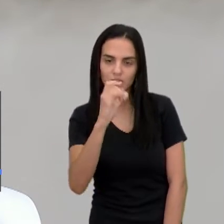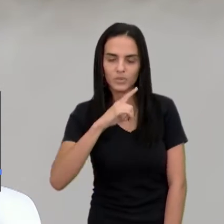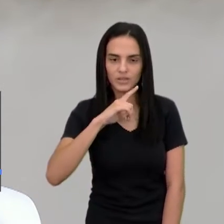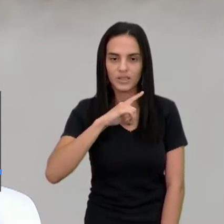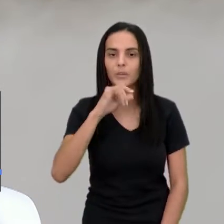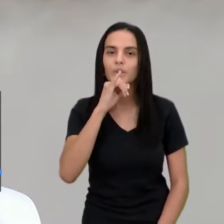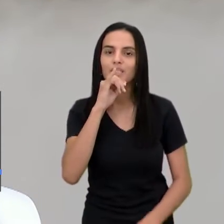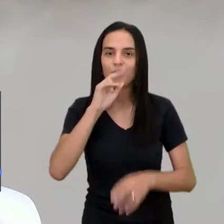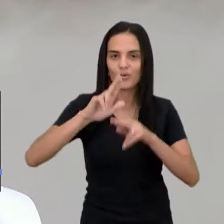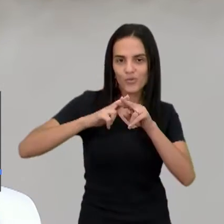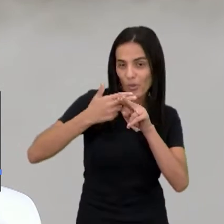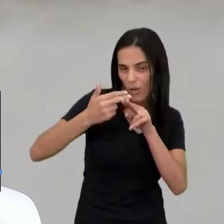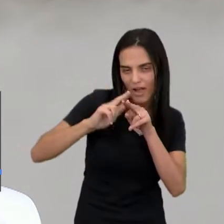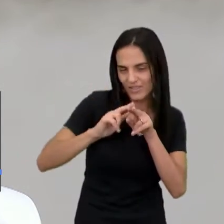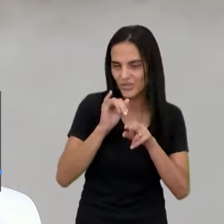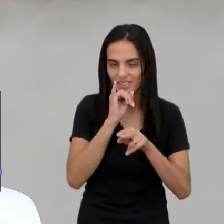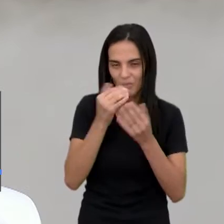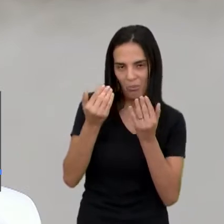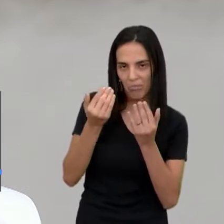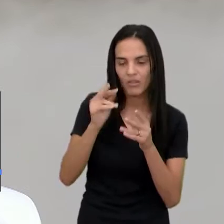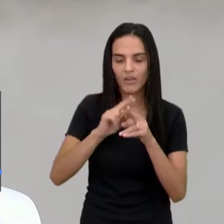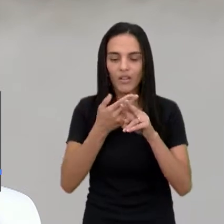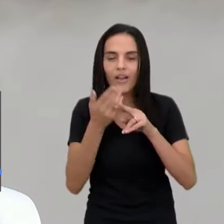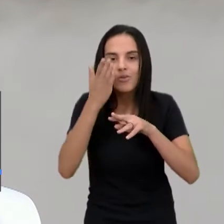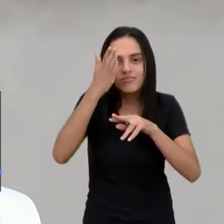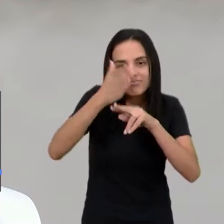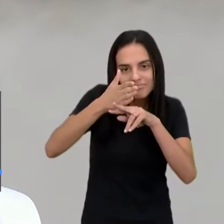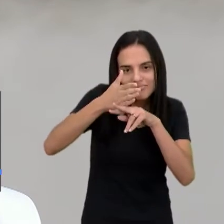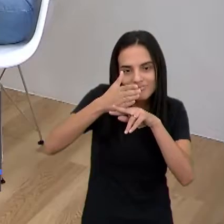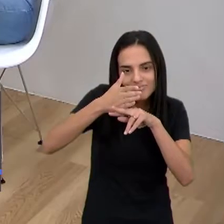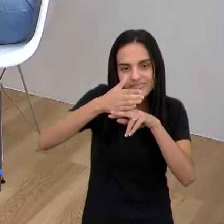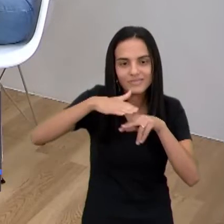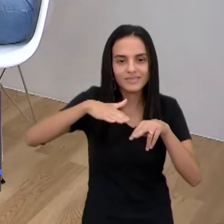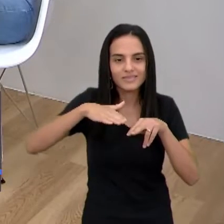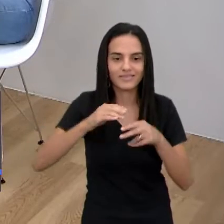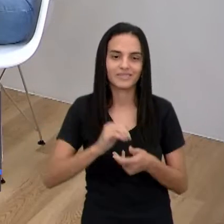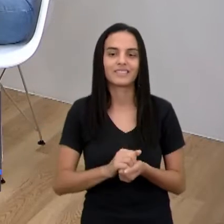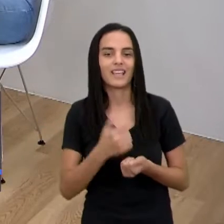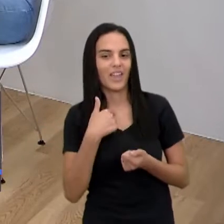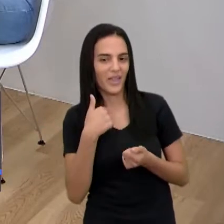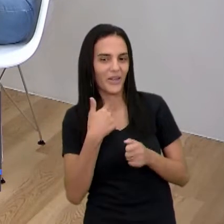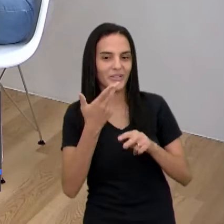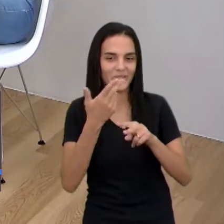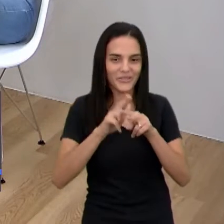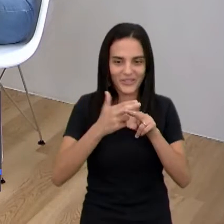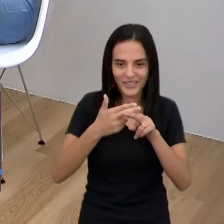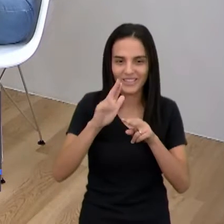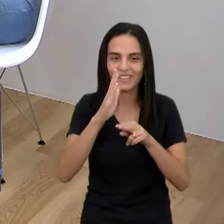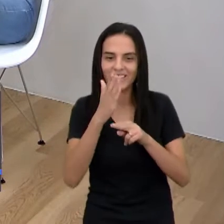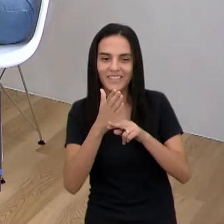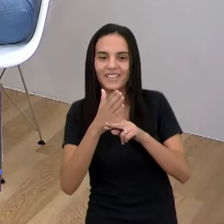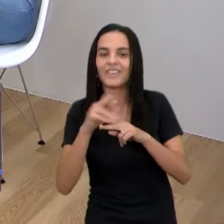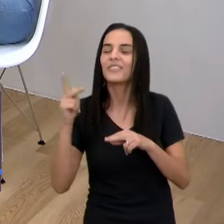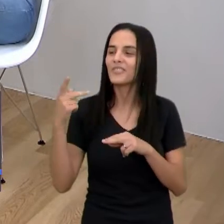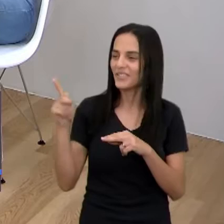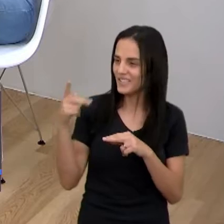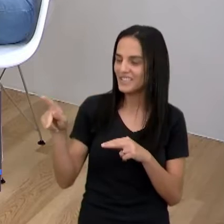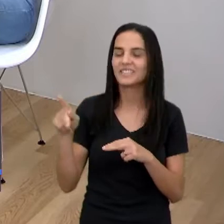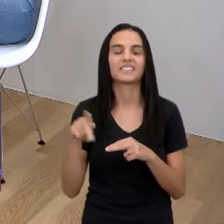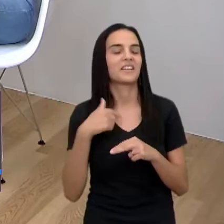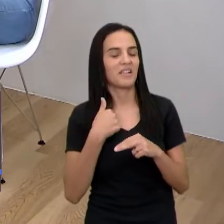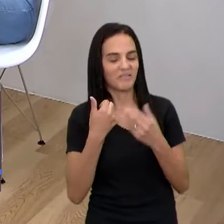um chocolate, digamos assim, eu divido esse chocolate... Você divide chocolate? Eu divido o chocolate. Você é uma pessoa do bem.